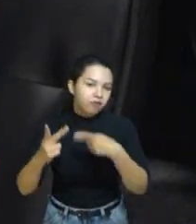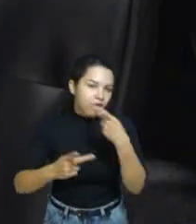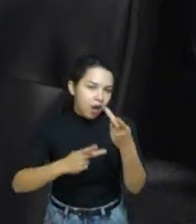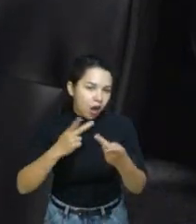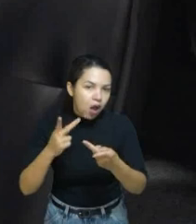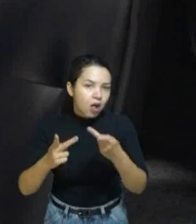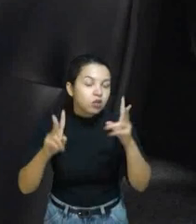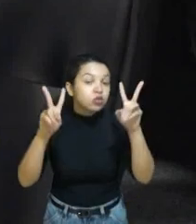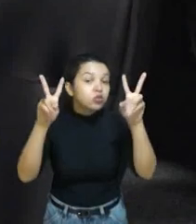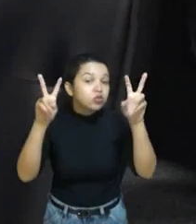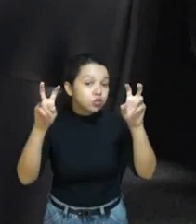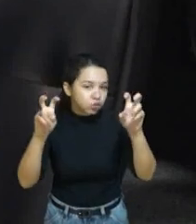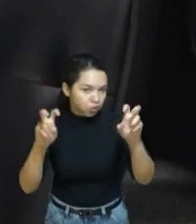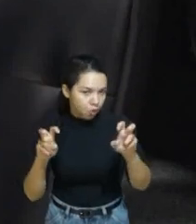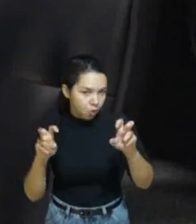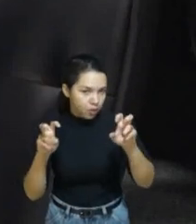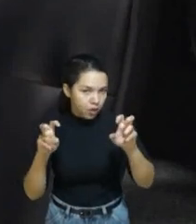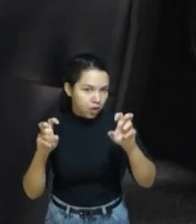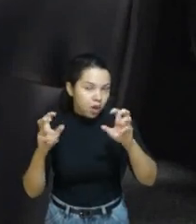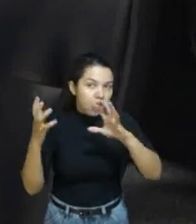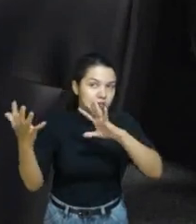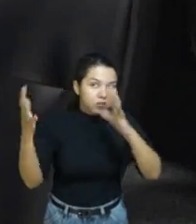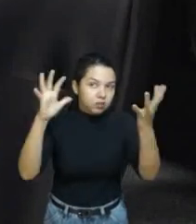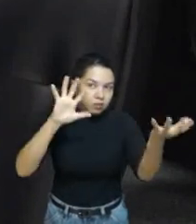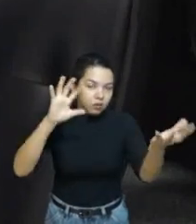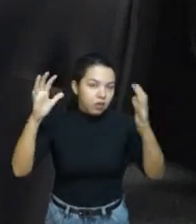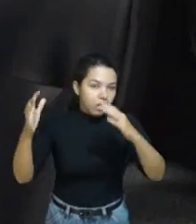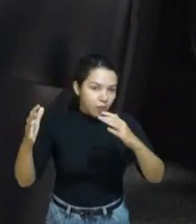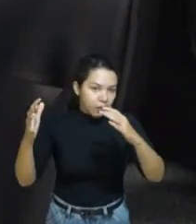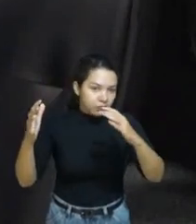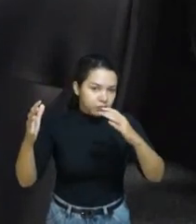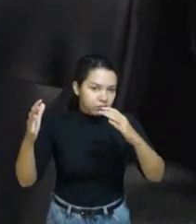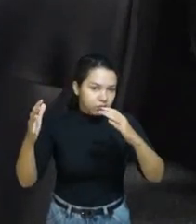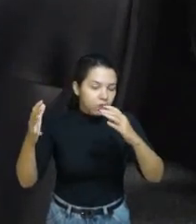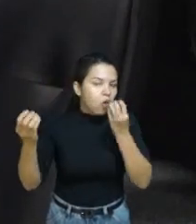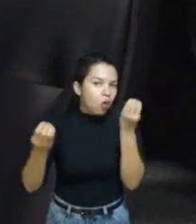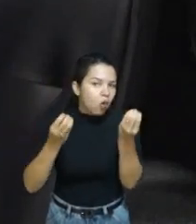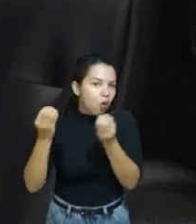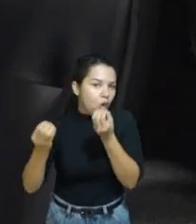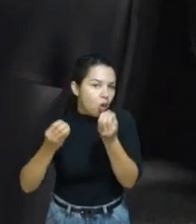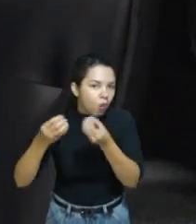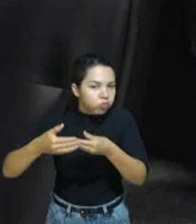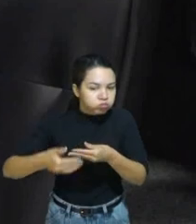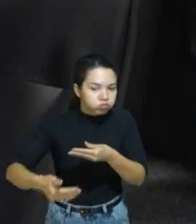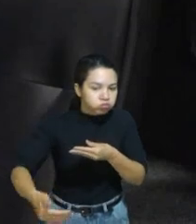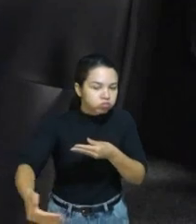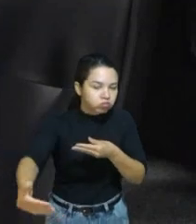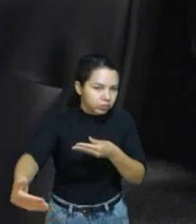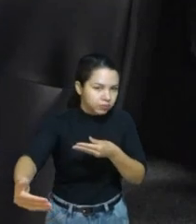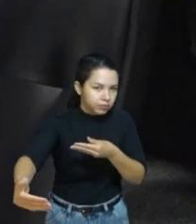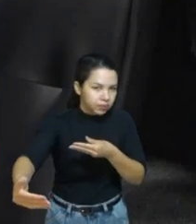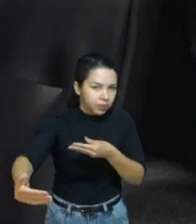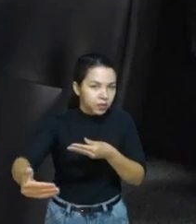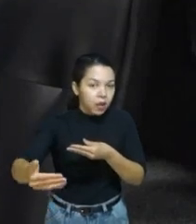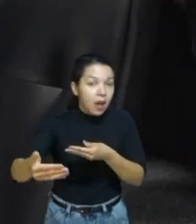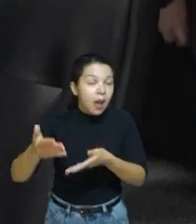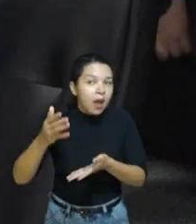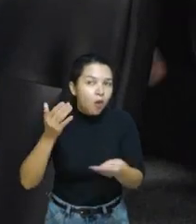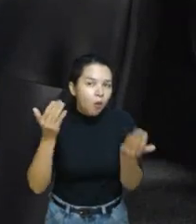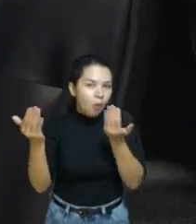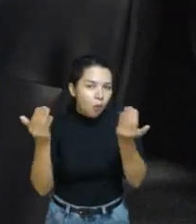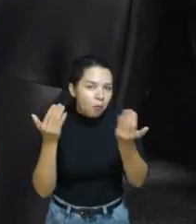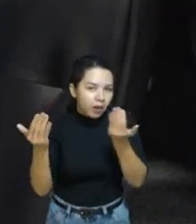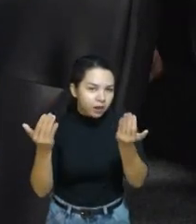de temperatura. E ela tem sempre os cenários, né? Os vários tipos de cenários. E em relação ao que a gente tinha na